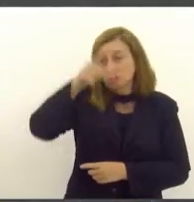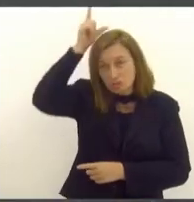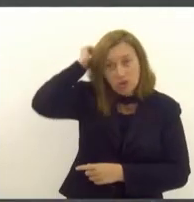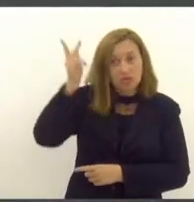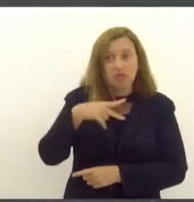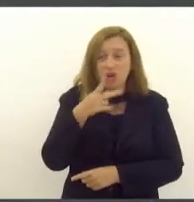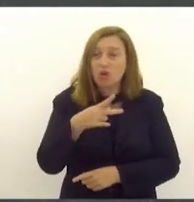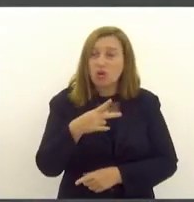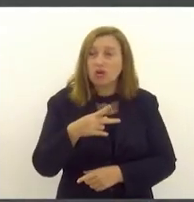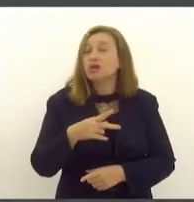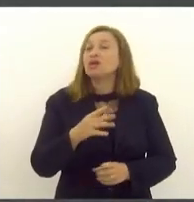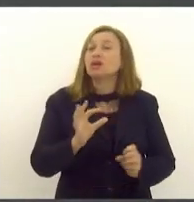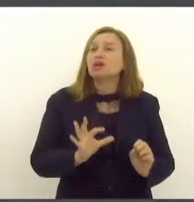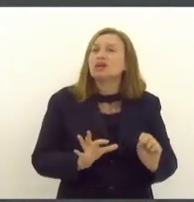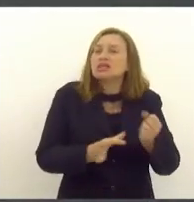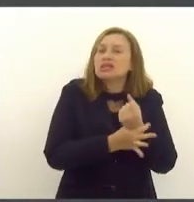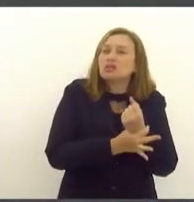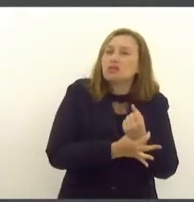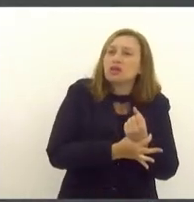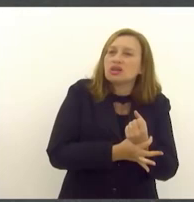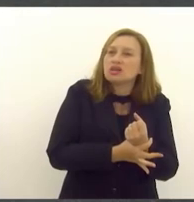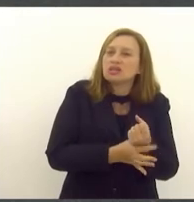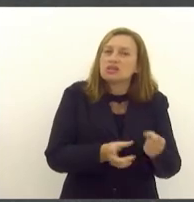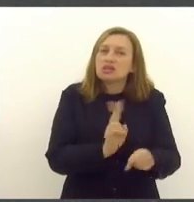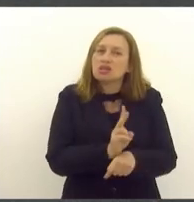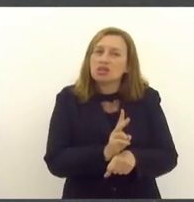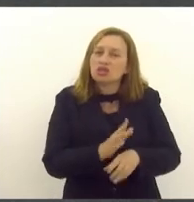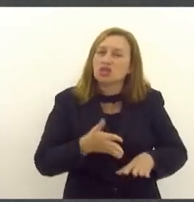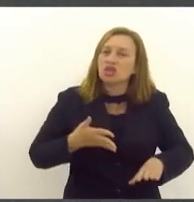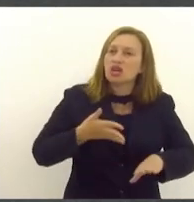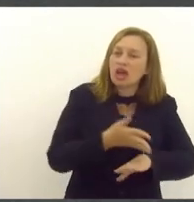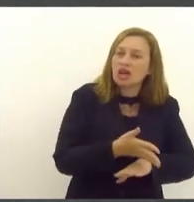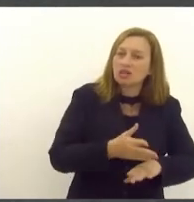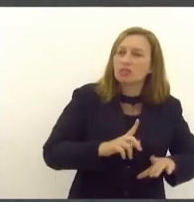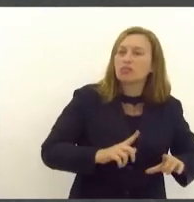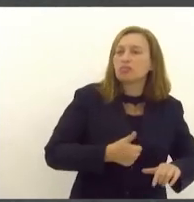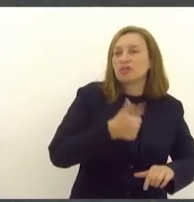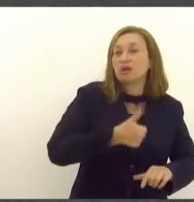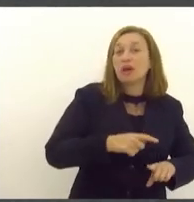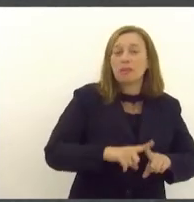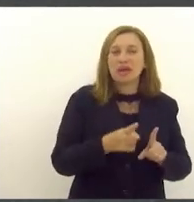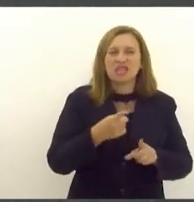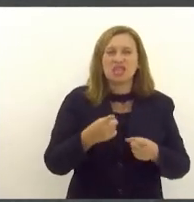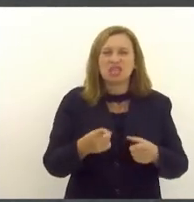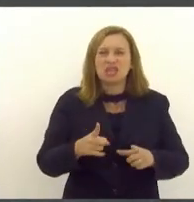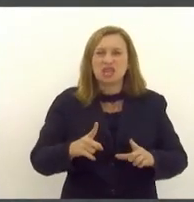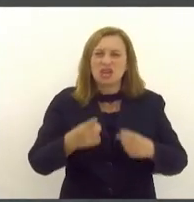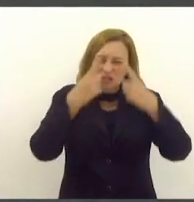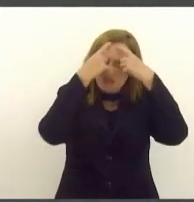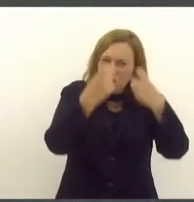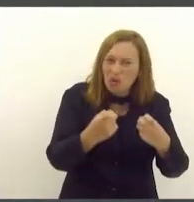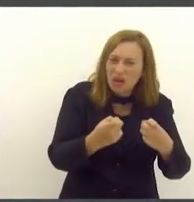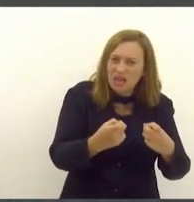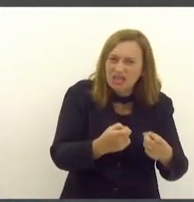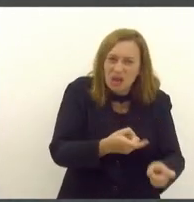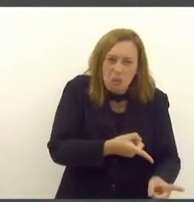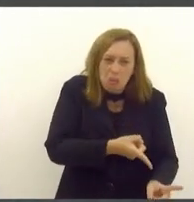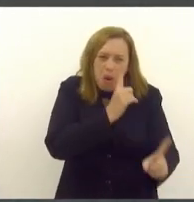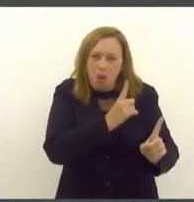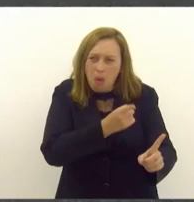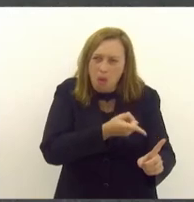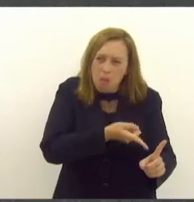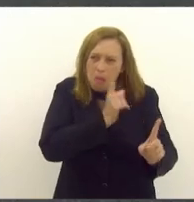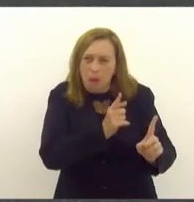que a guarda chega primeiro agora violentamente como nós vimos tiro de borracha em cima do Trabalhador